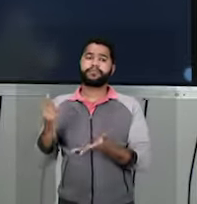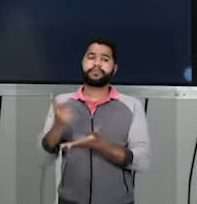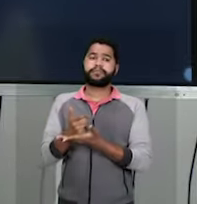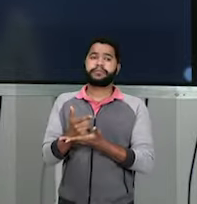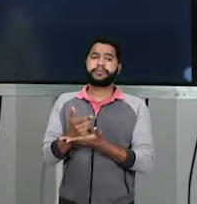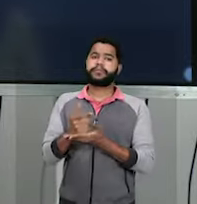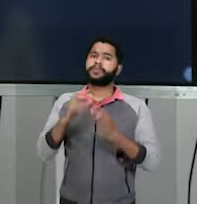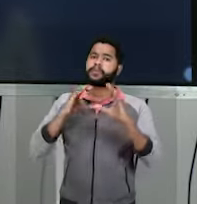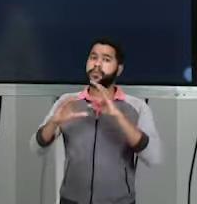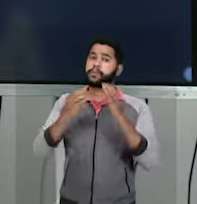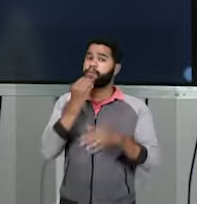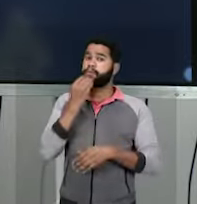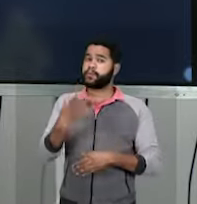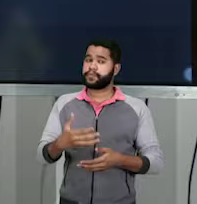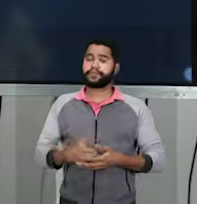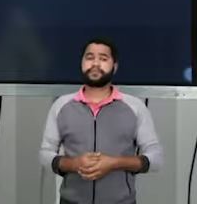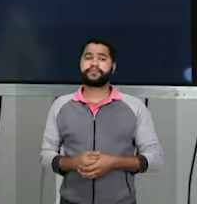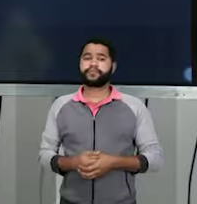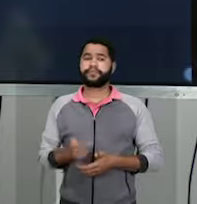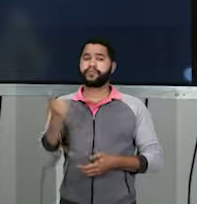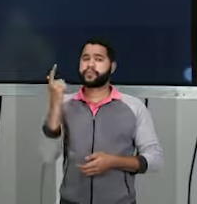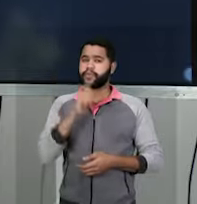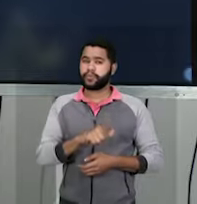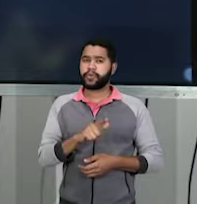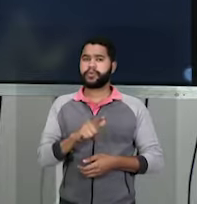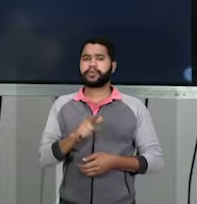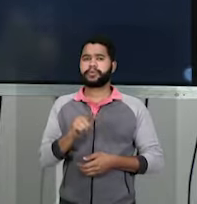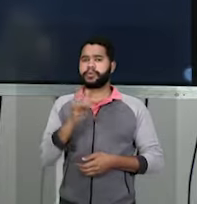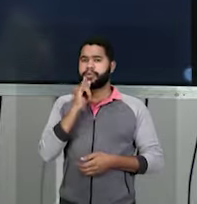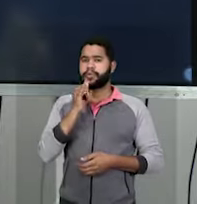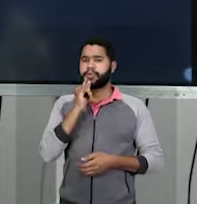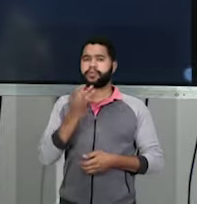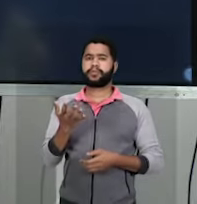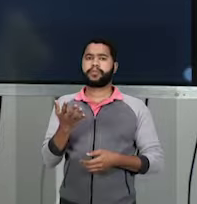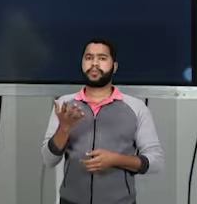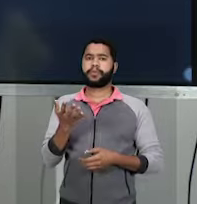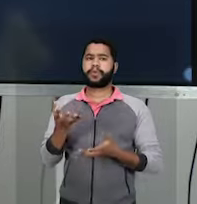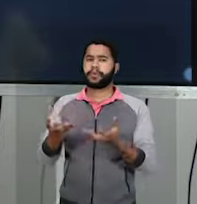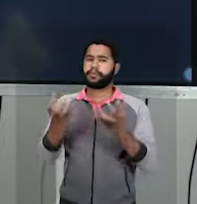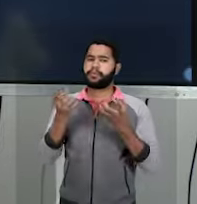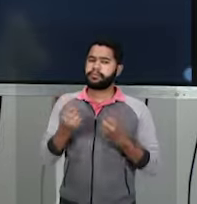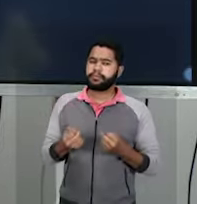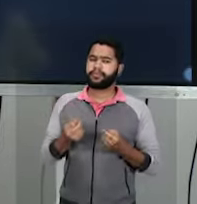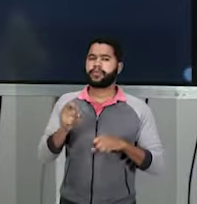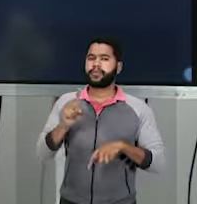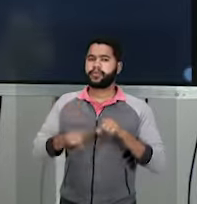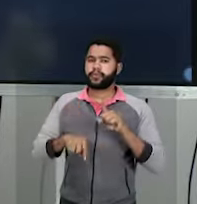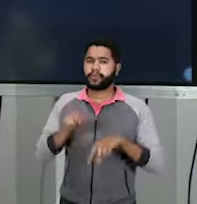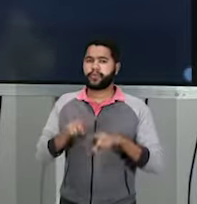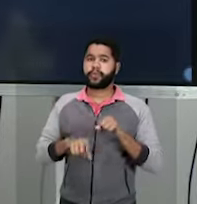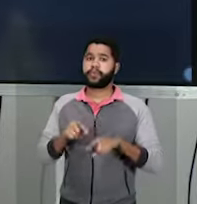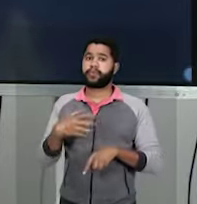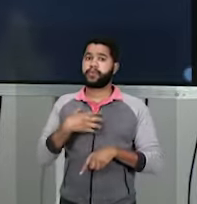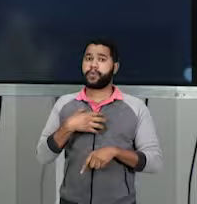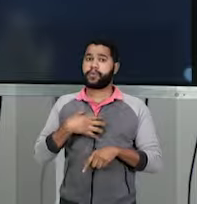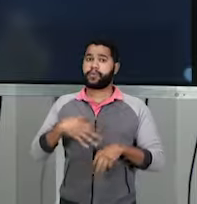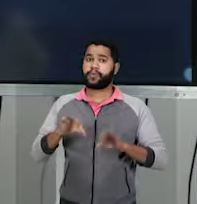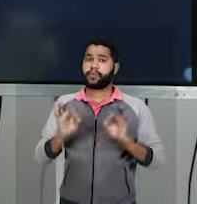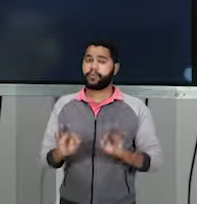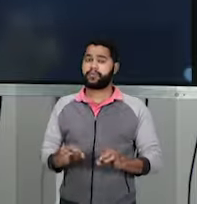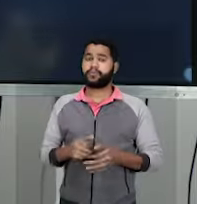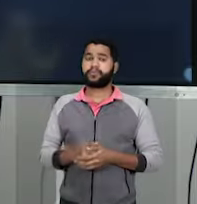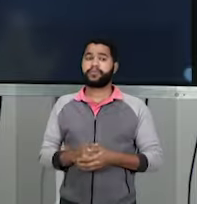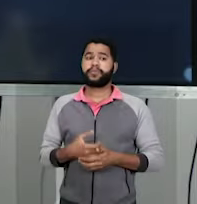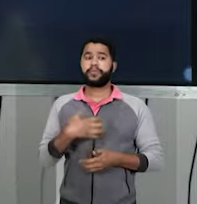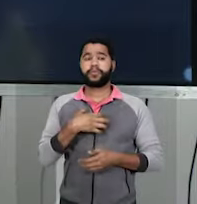compradores se comuniquem bem consigam enviar e receber os seus produtos de uma forma eficiente